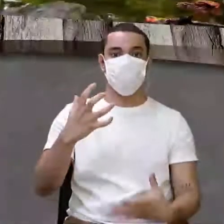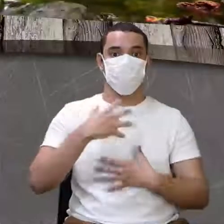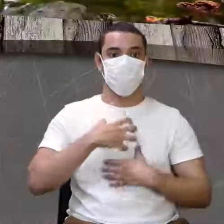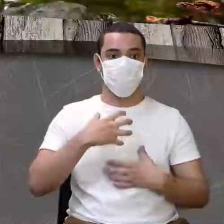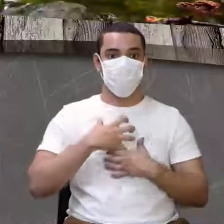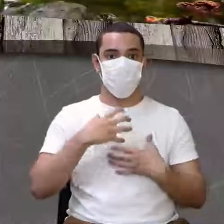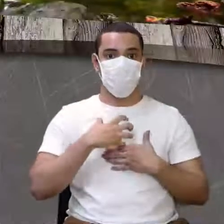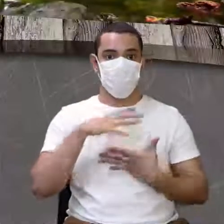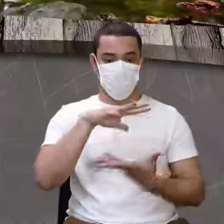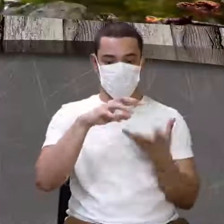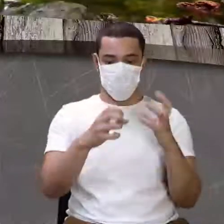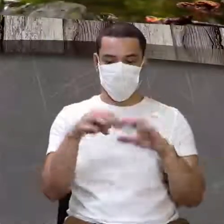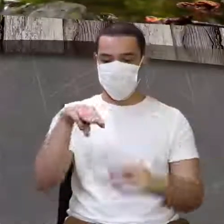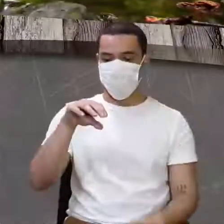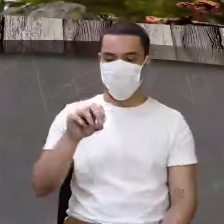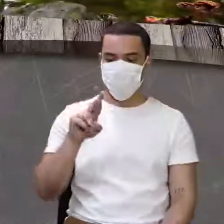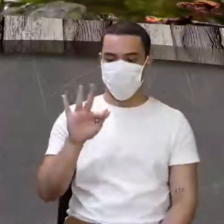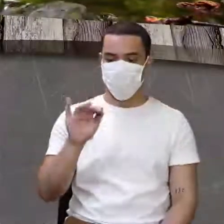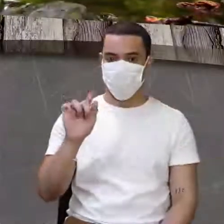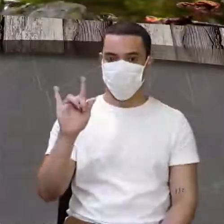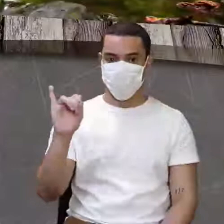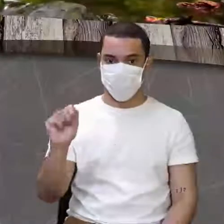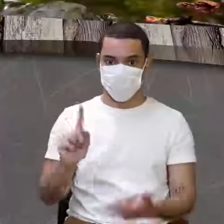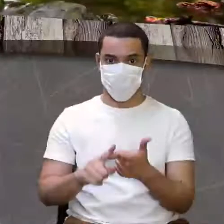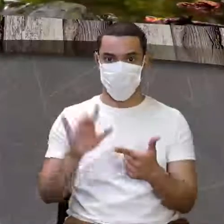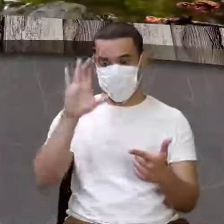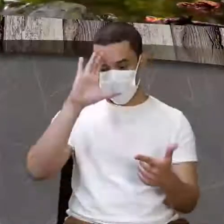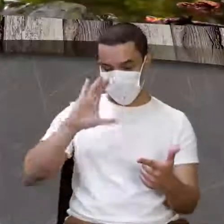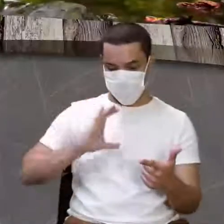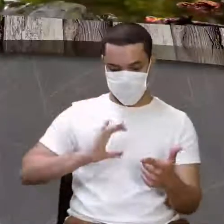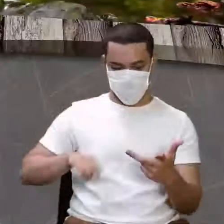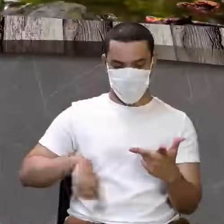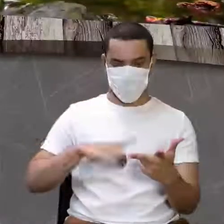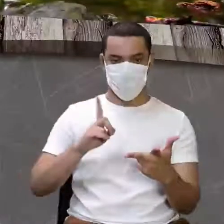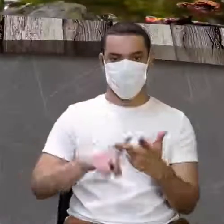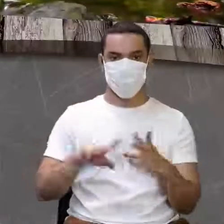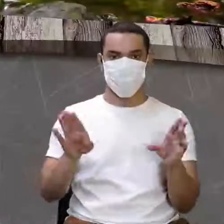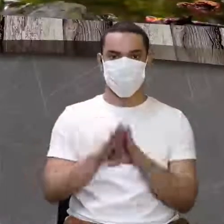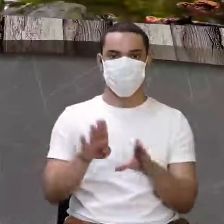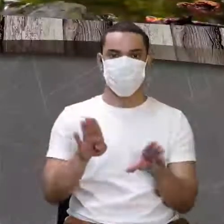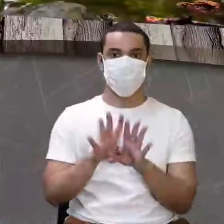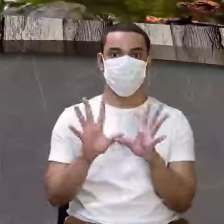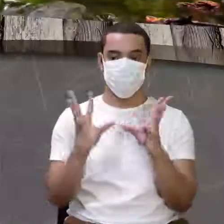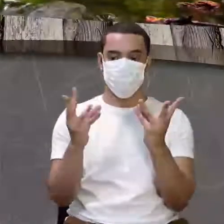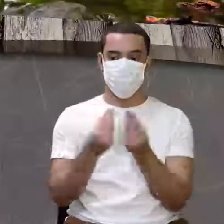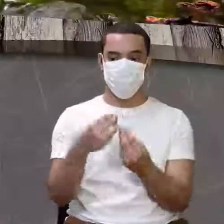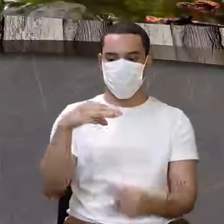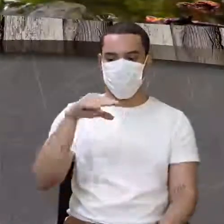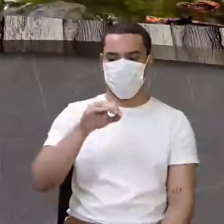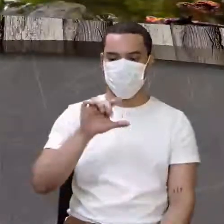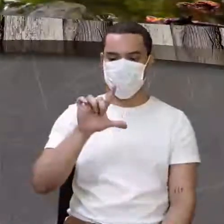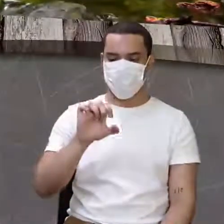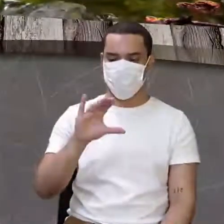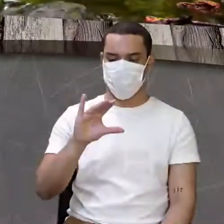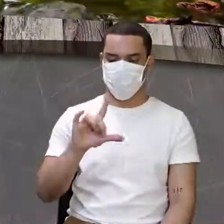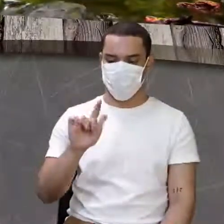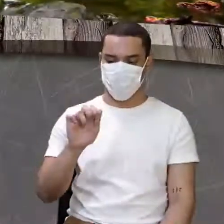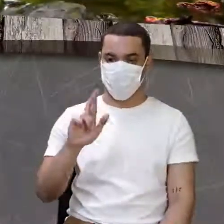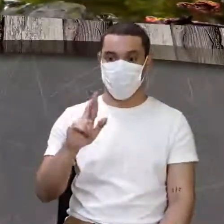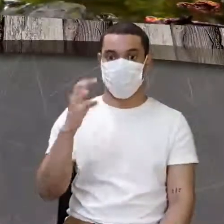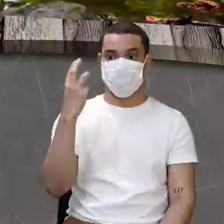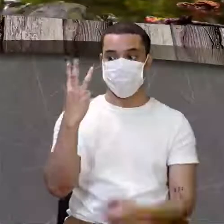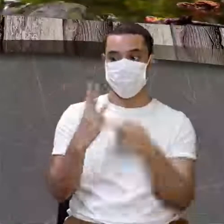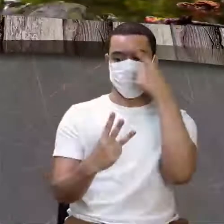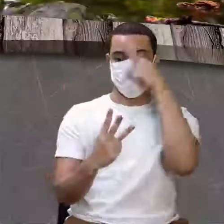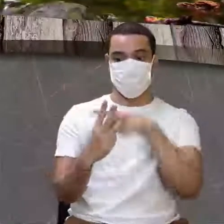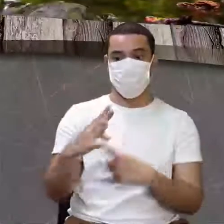morfológica, certo? A estrutura comportamental e a estrutura molecular. Essas três